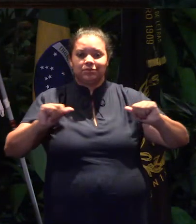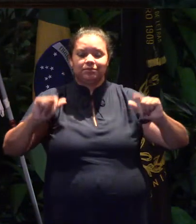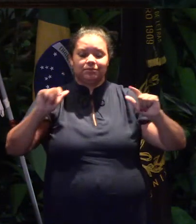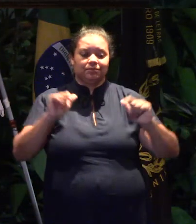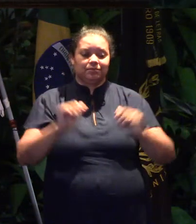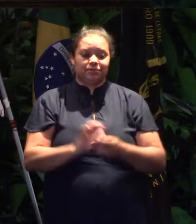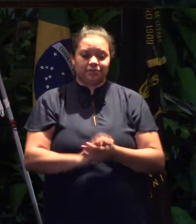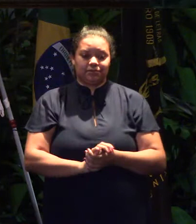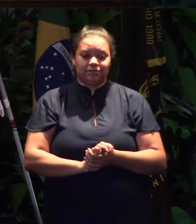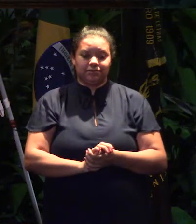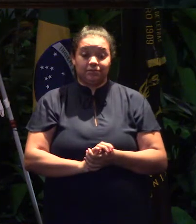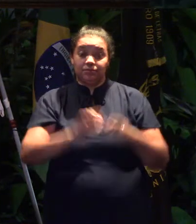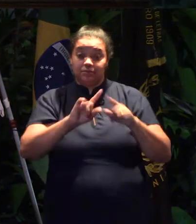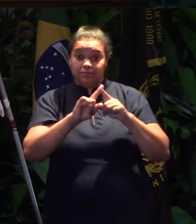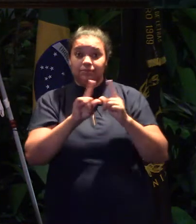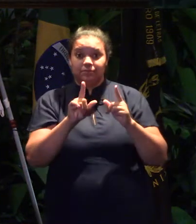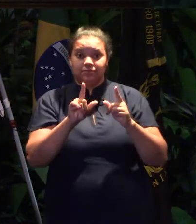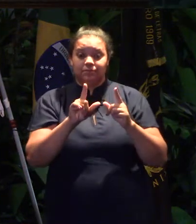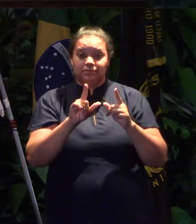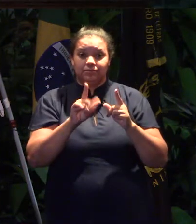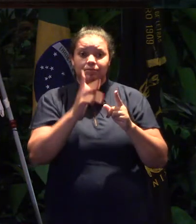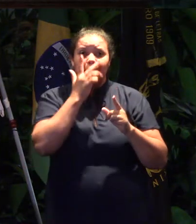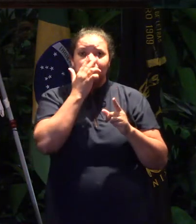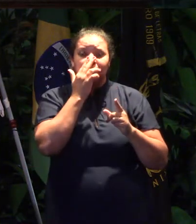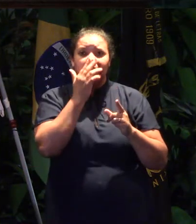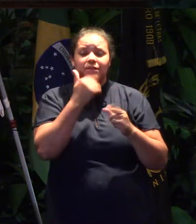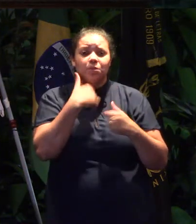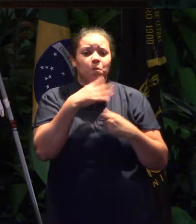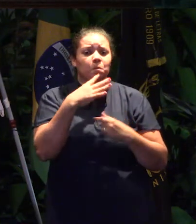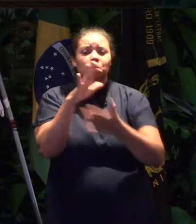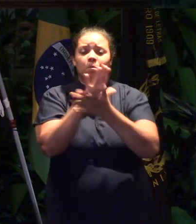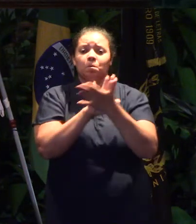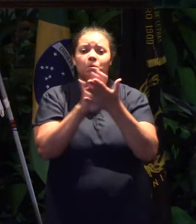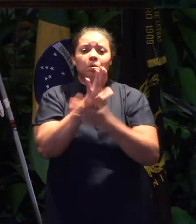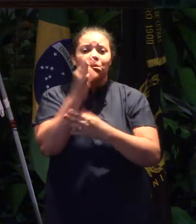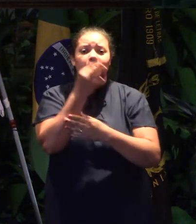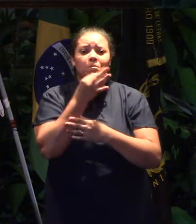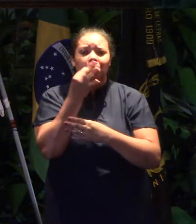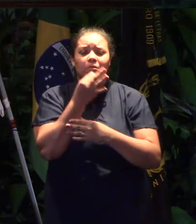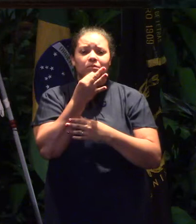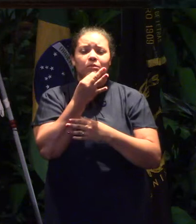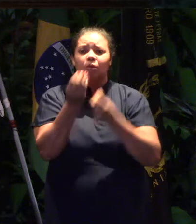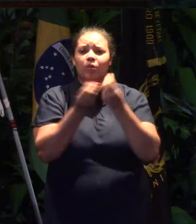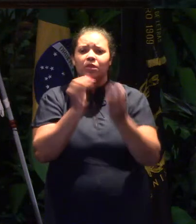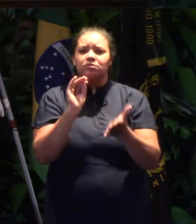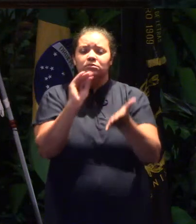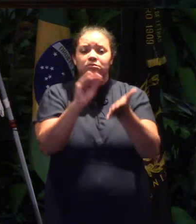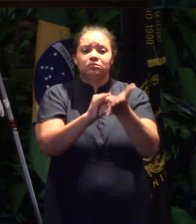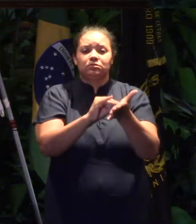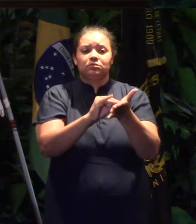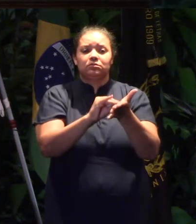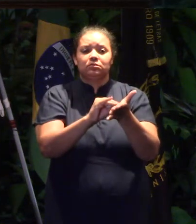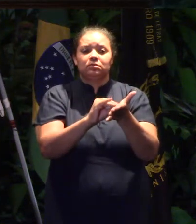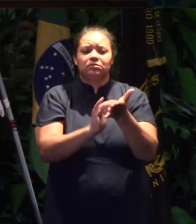tornassem. Mas, sendo como era um analfabeto musical, ele não poderia notar nas partituras, feitas de pontinhos